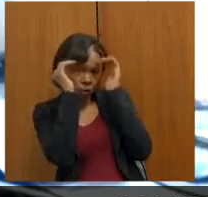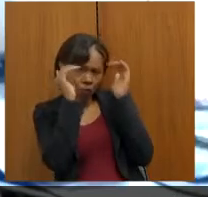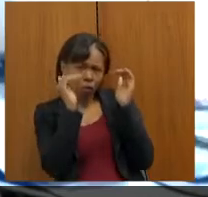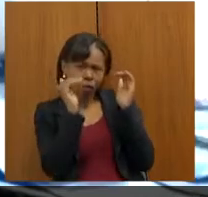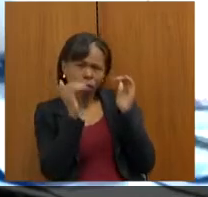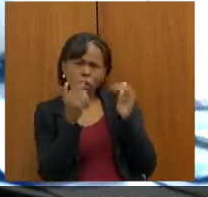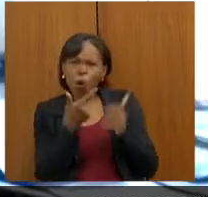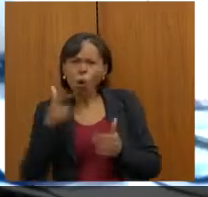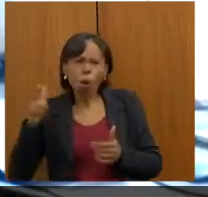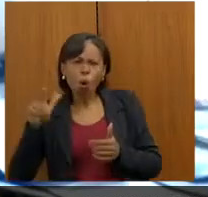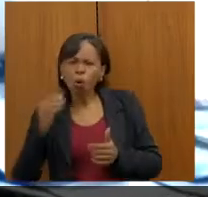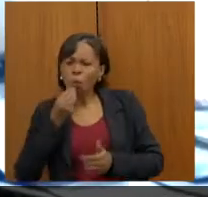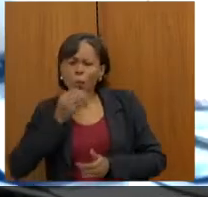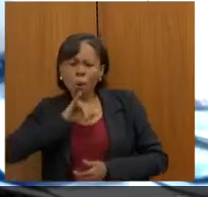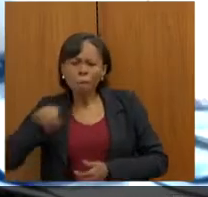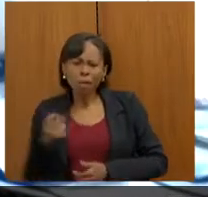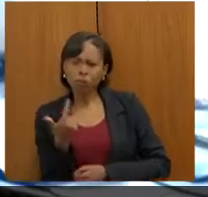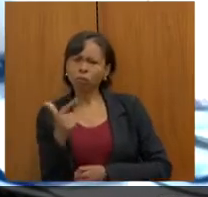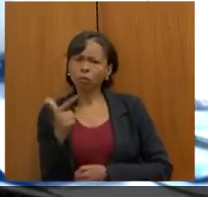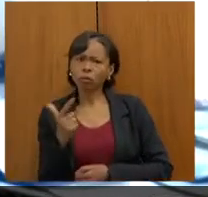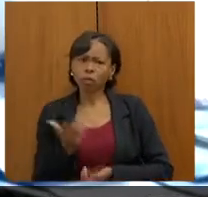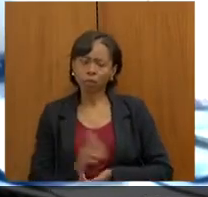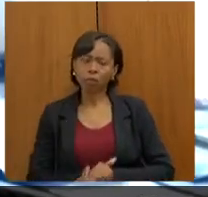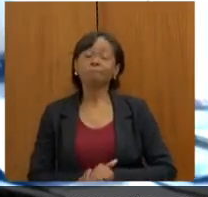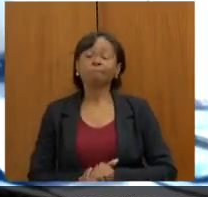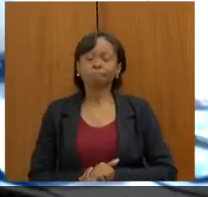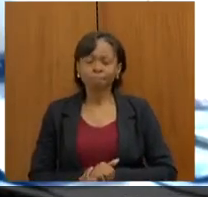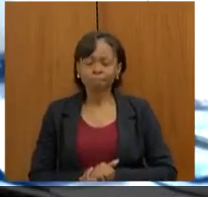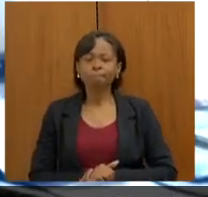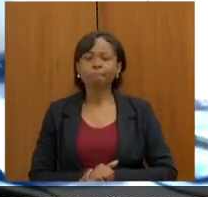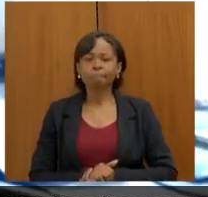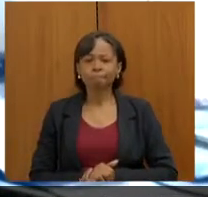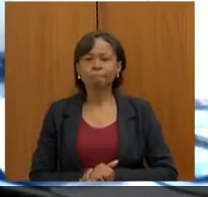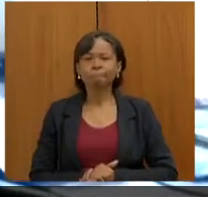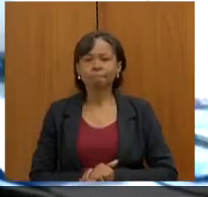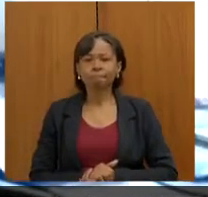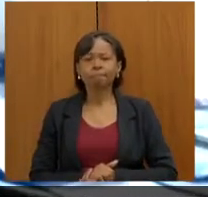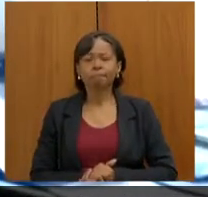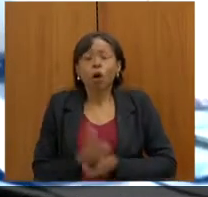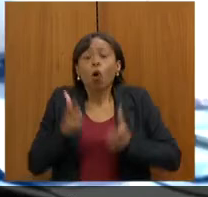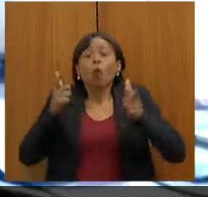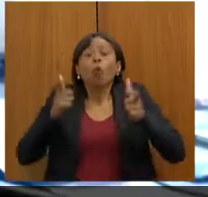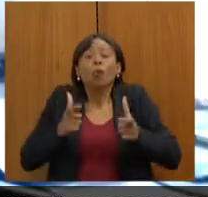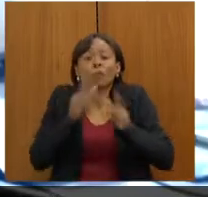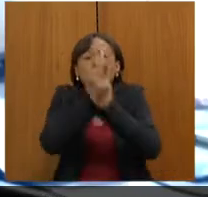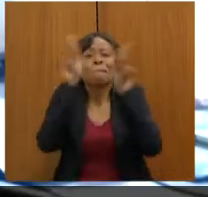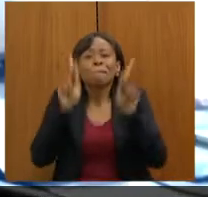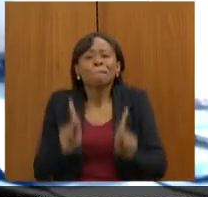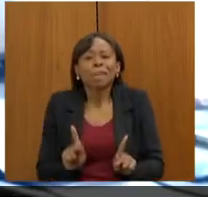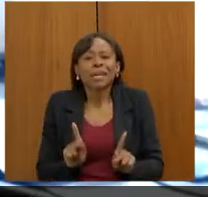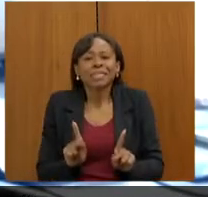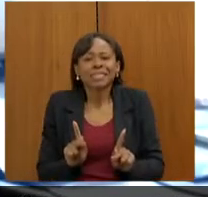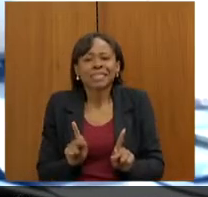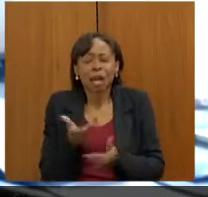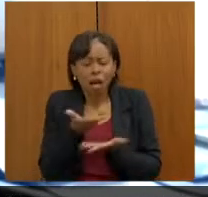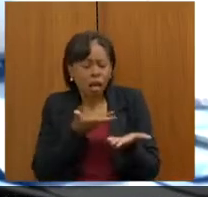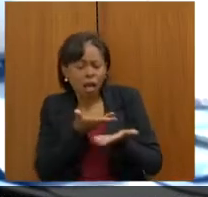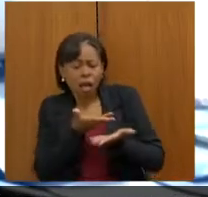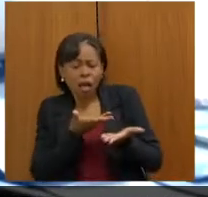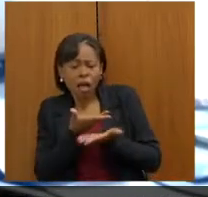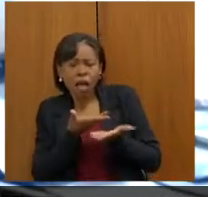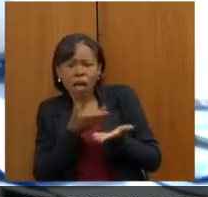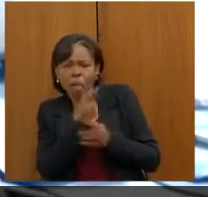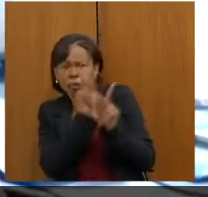nada outra opção esses caso né cadê o ciclo de pá eu não